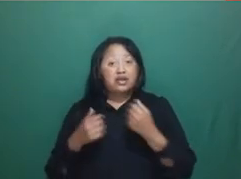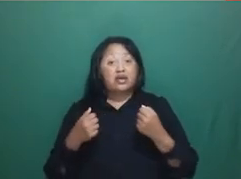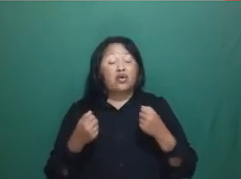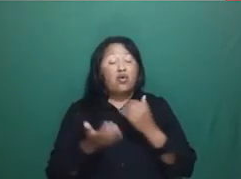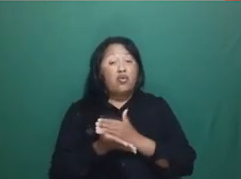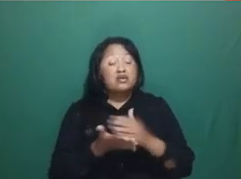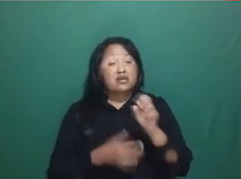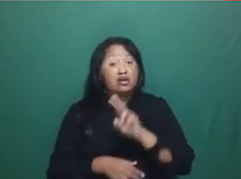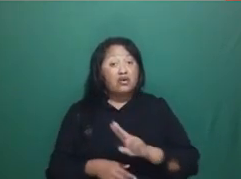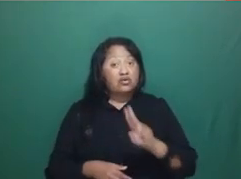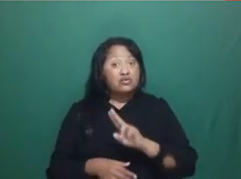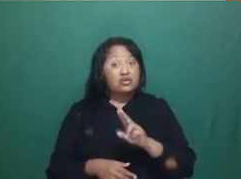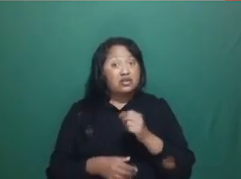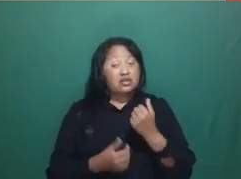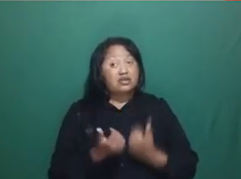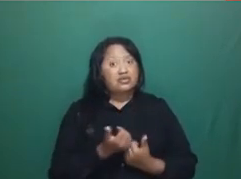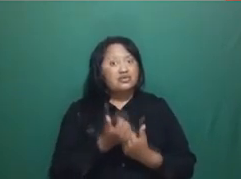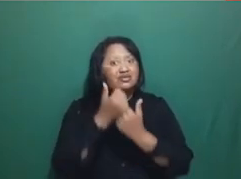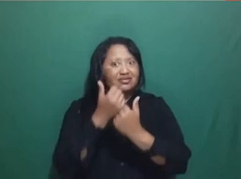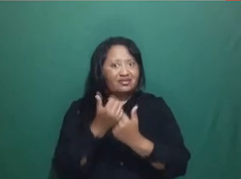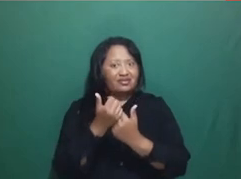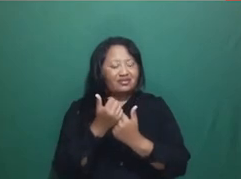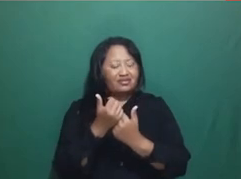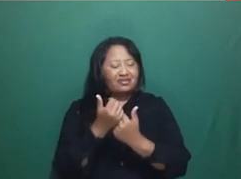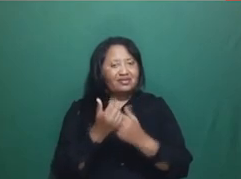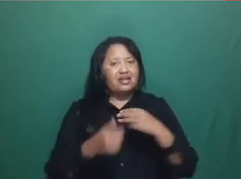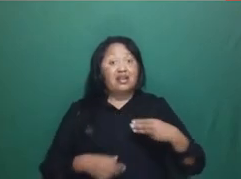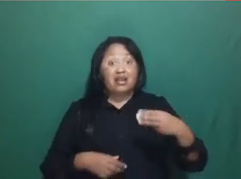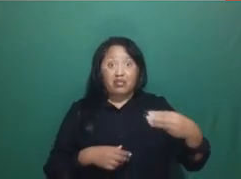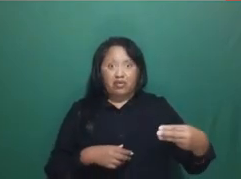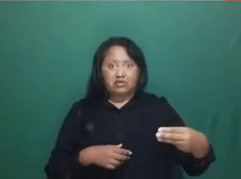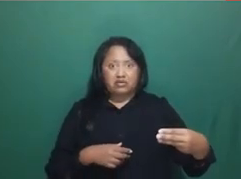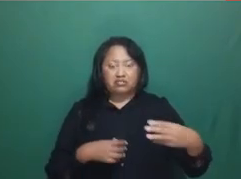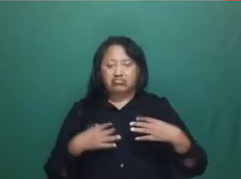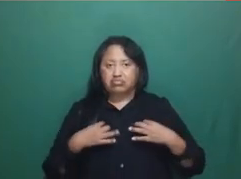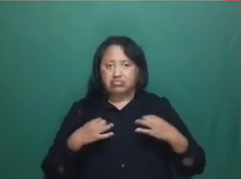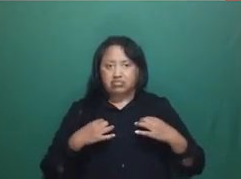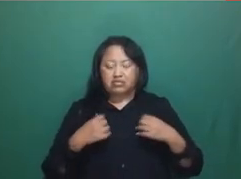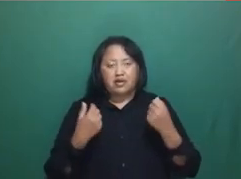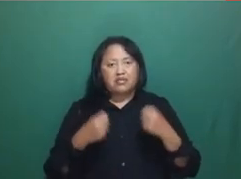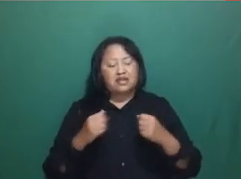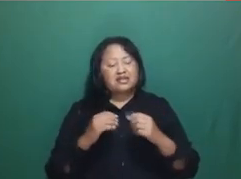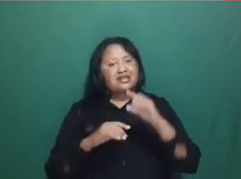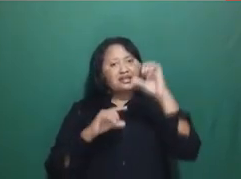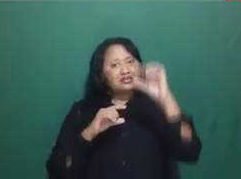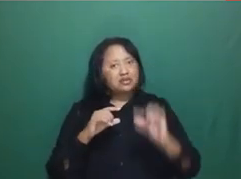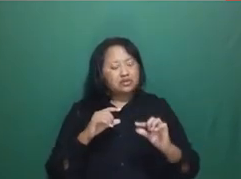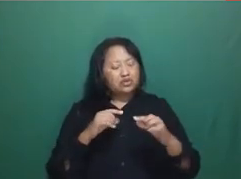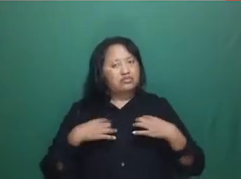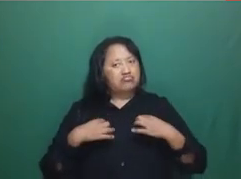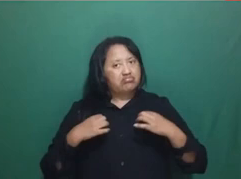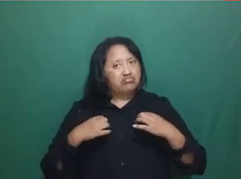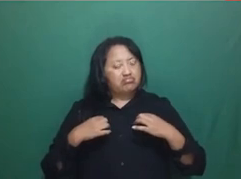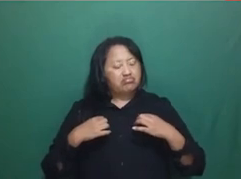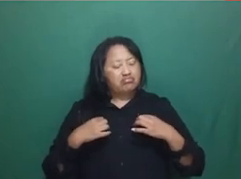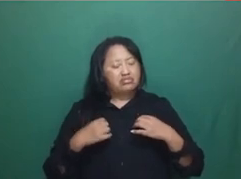o Uso Sustentável da moda né E isso implica dizer que é preciso reduzir o consumo de peças de alta